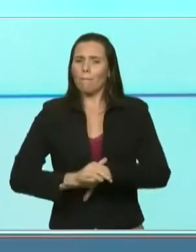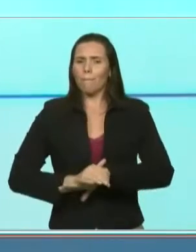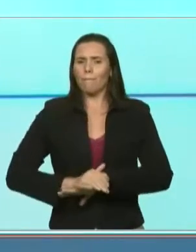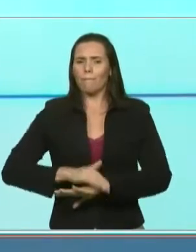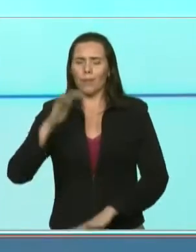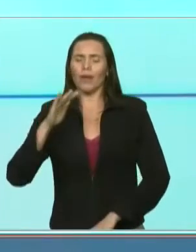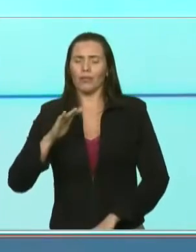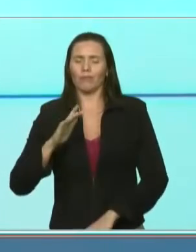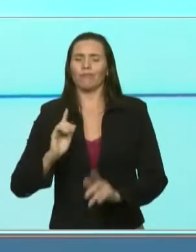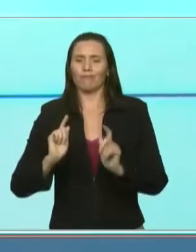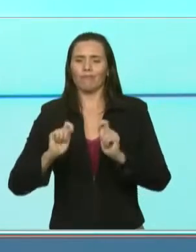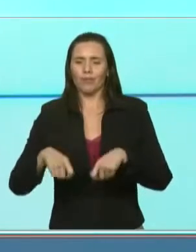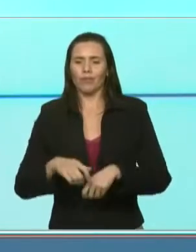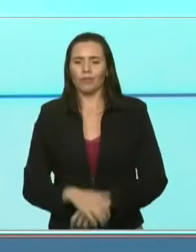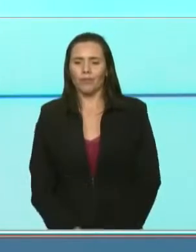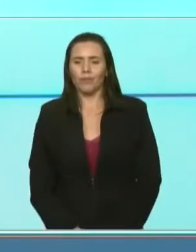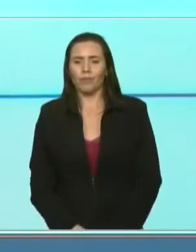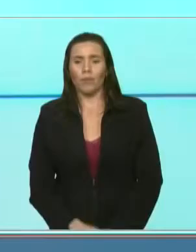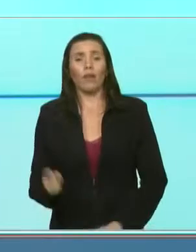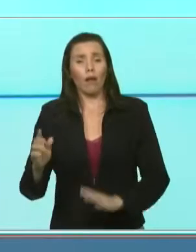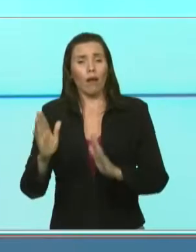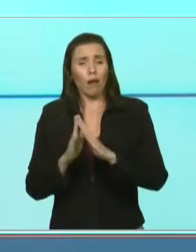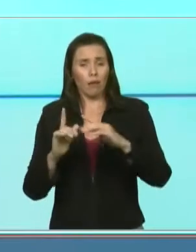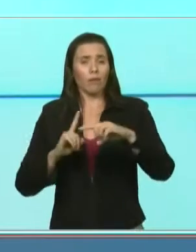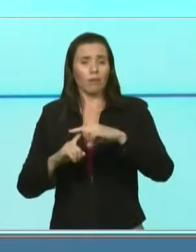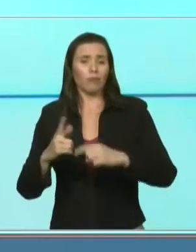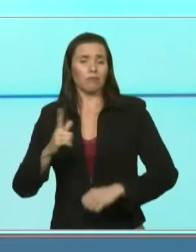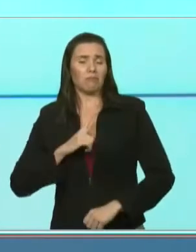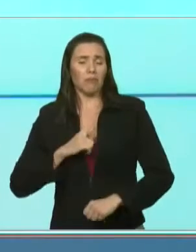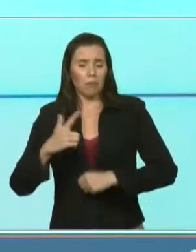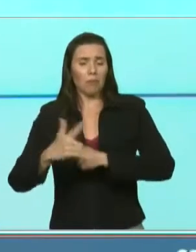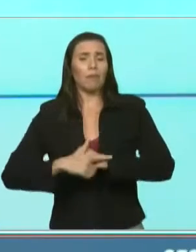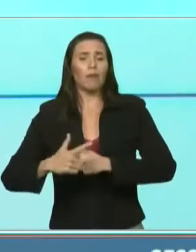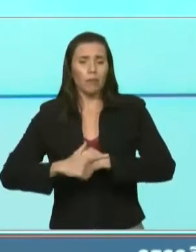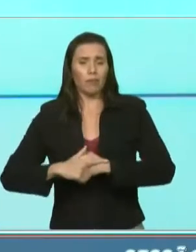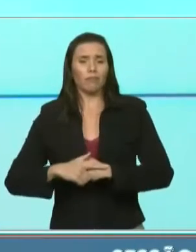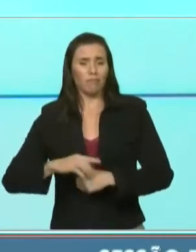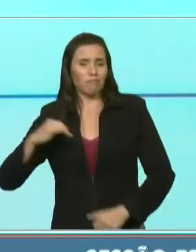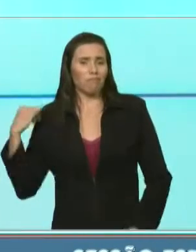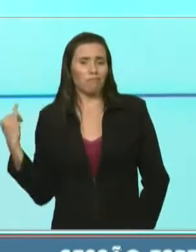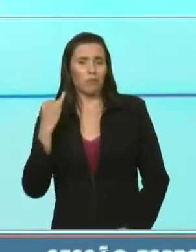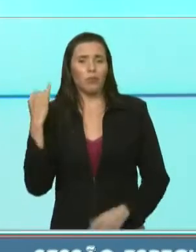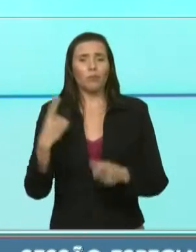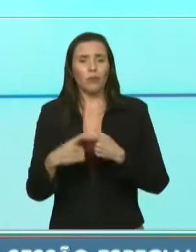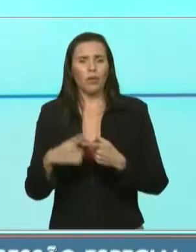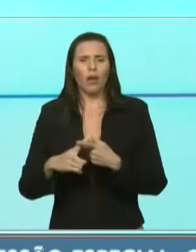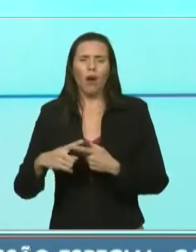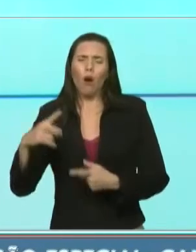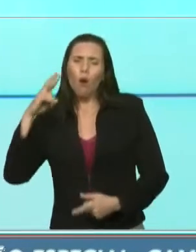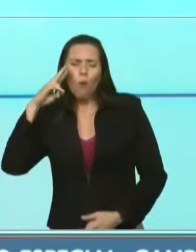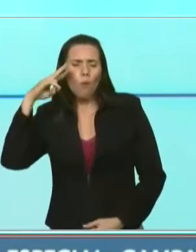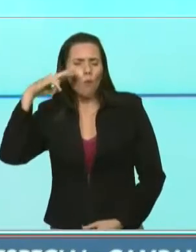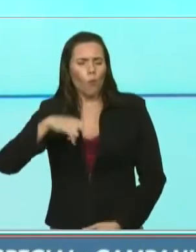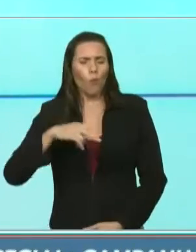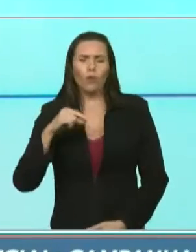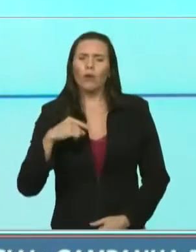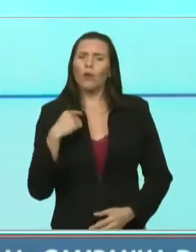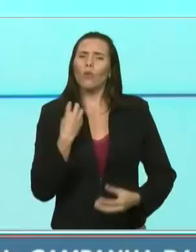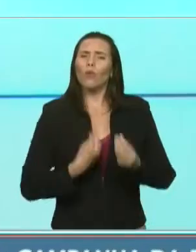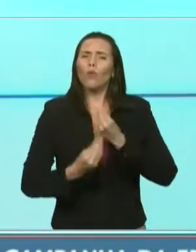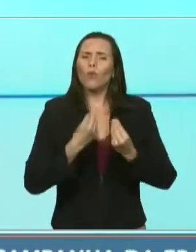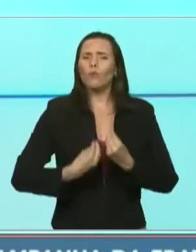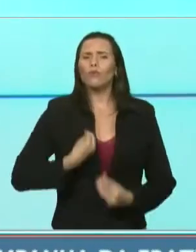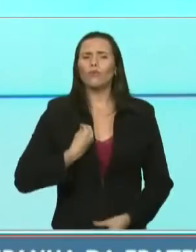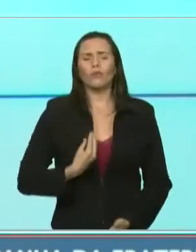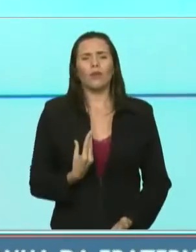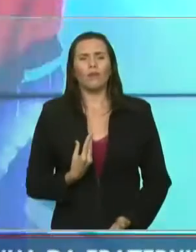ajuda muita gente porque a igreja ela trabalha com a nossa realidade, né? Tem muito ajuda da